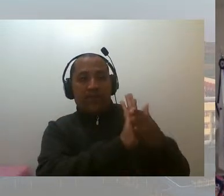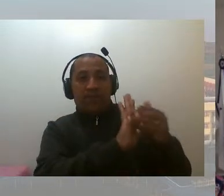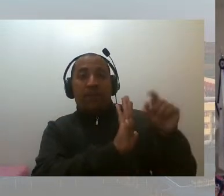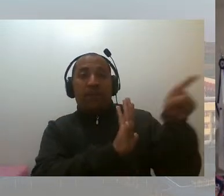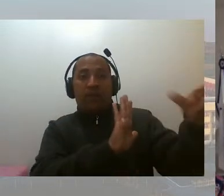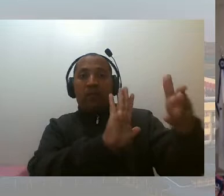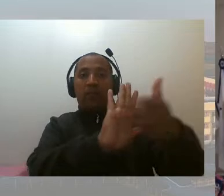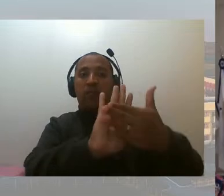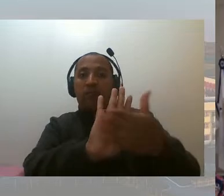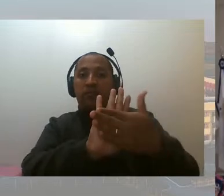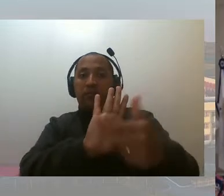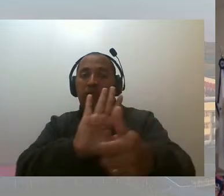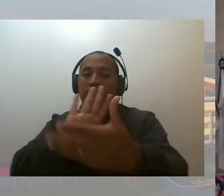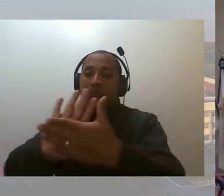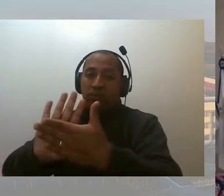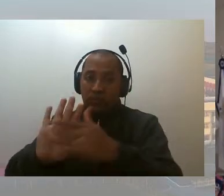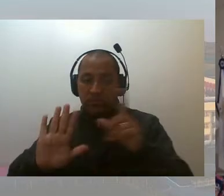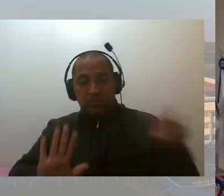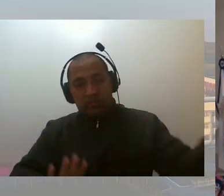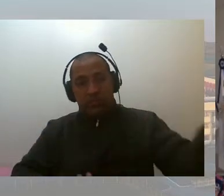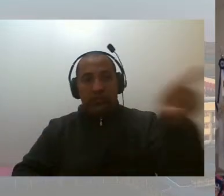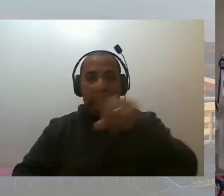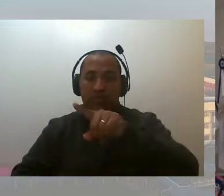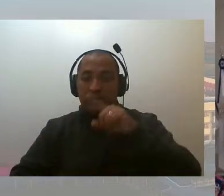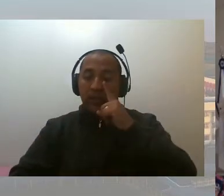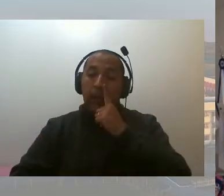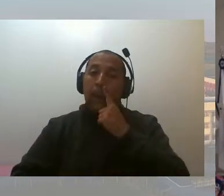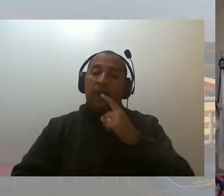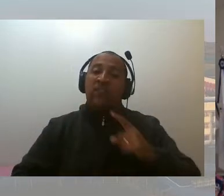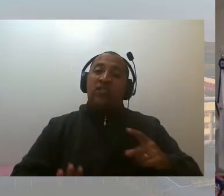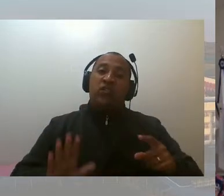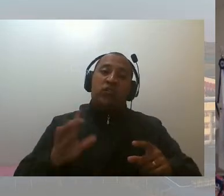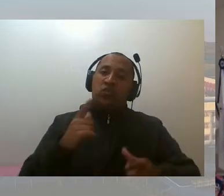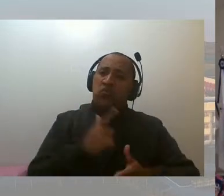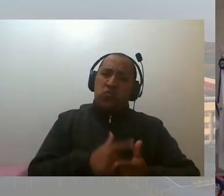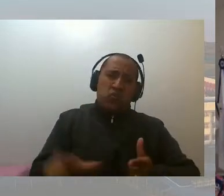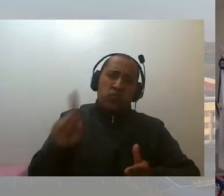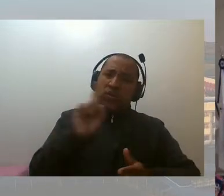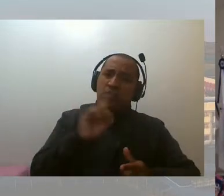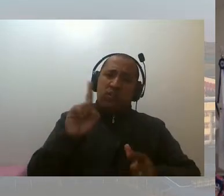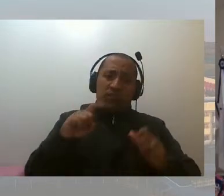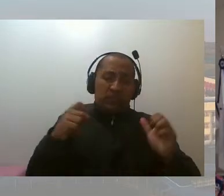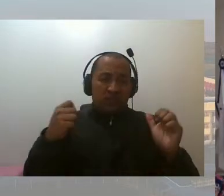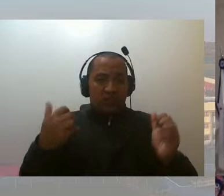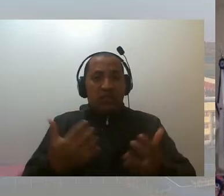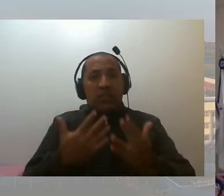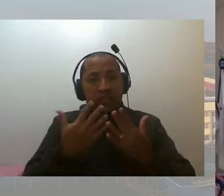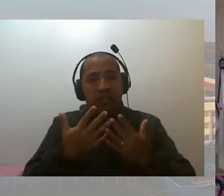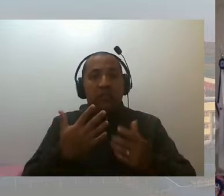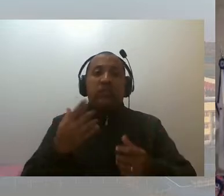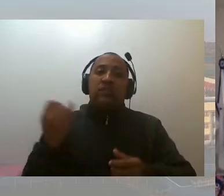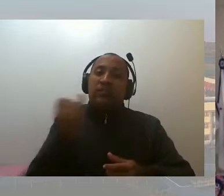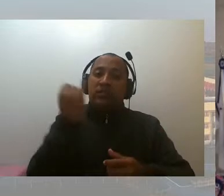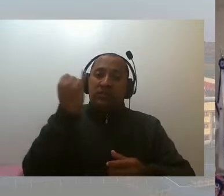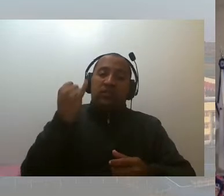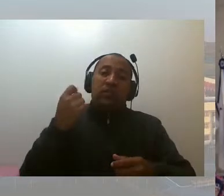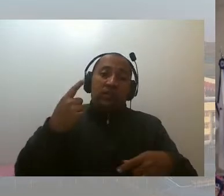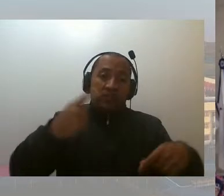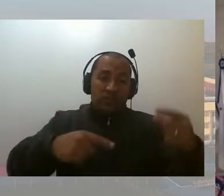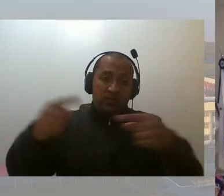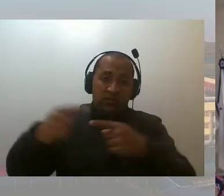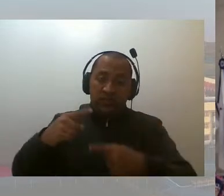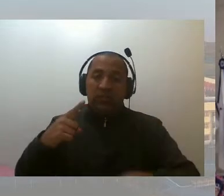para, inclusive, não termos nenhuma objeção quanto ao evento, né? Acho que é importante essas questões para a